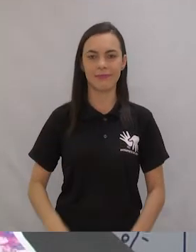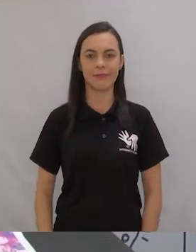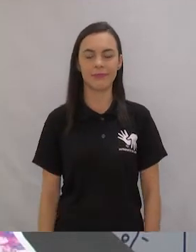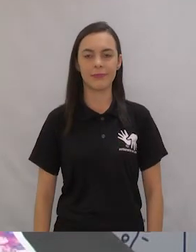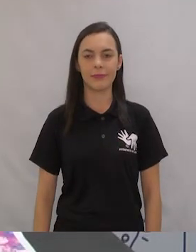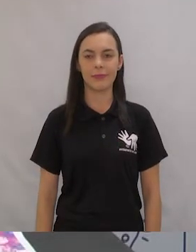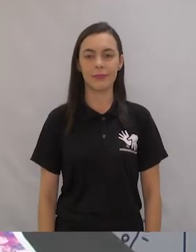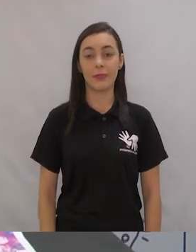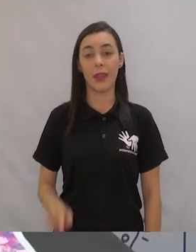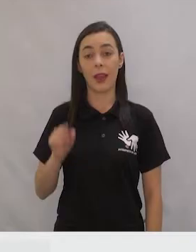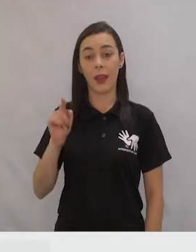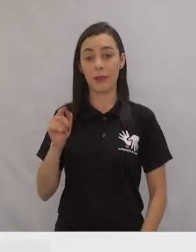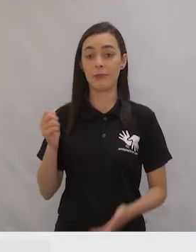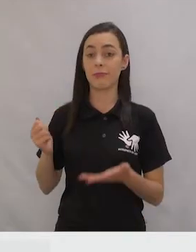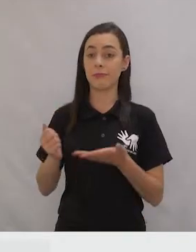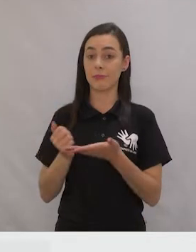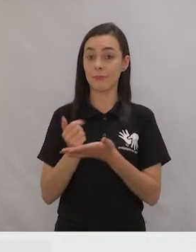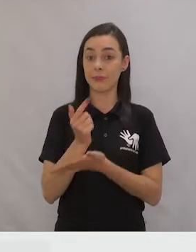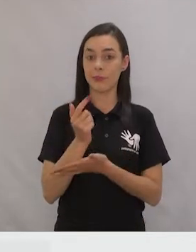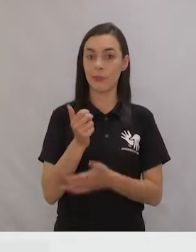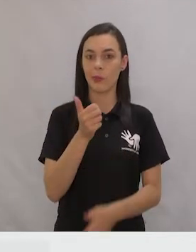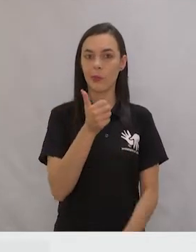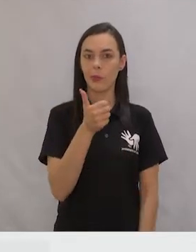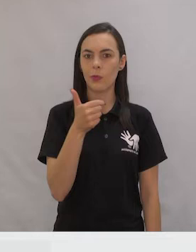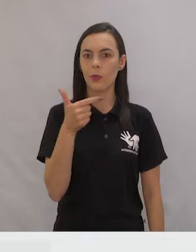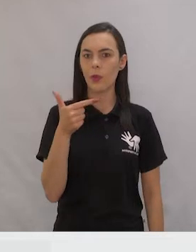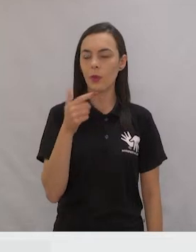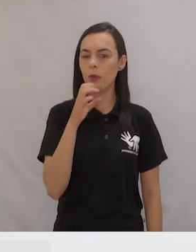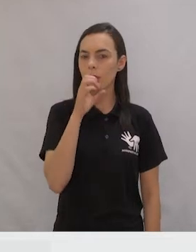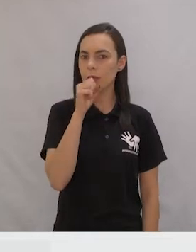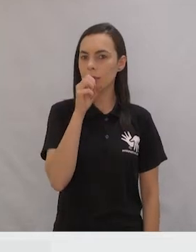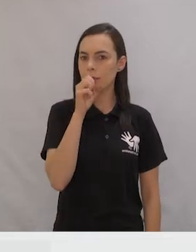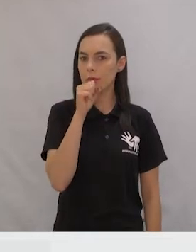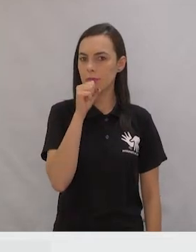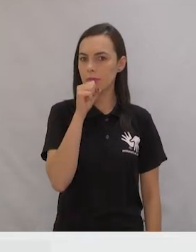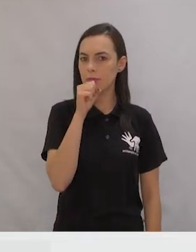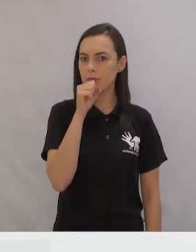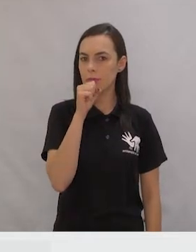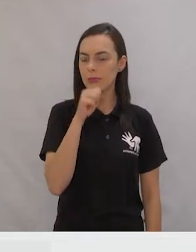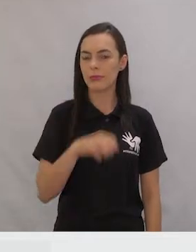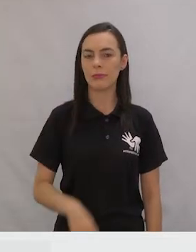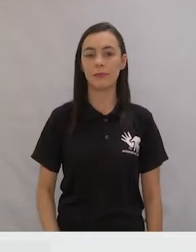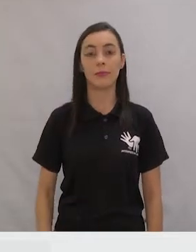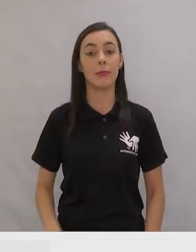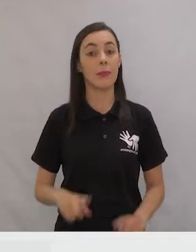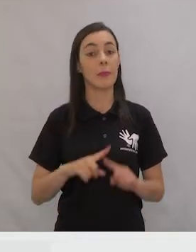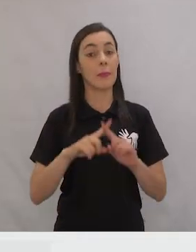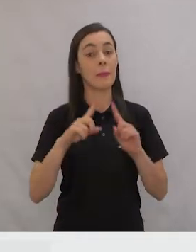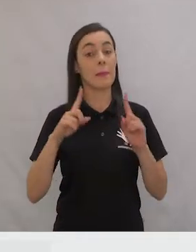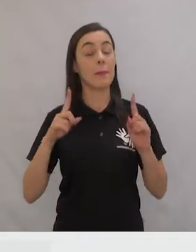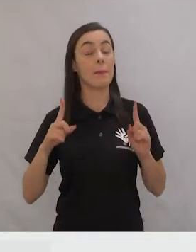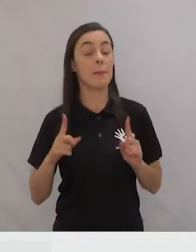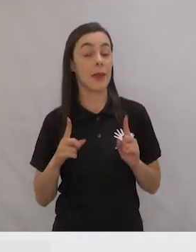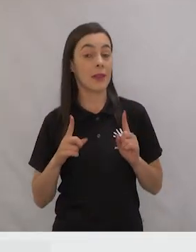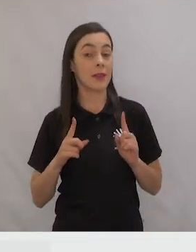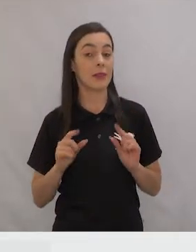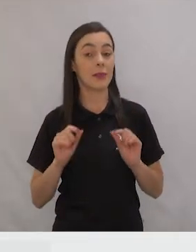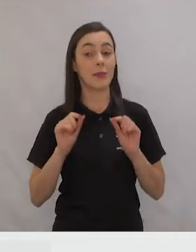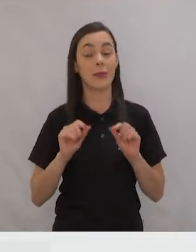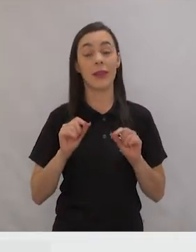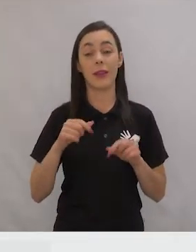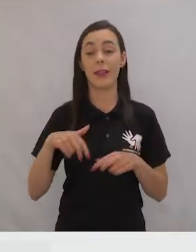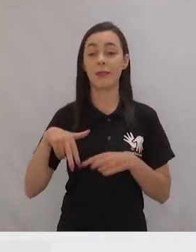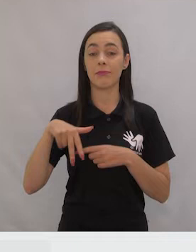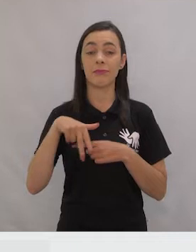problema. Ana comprou 12 laranjas, mas no caminho